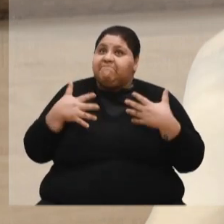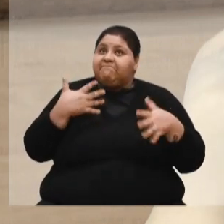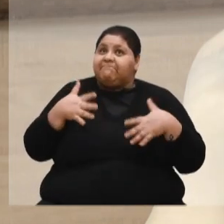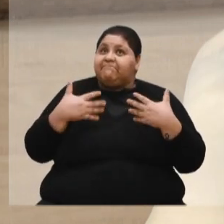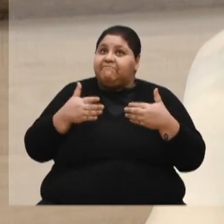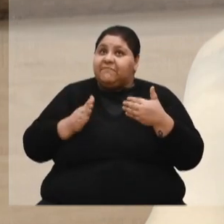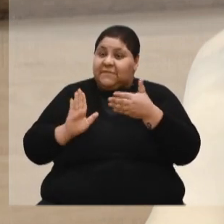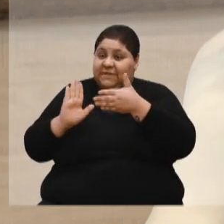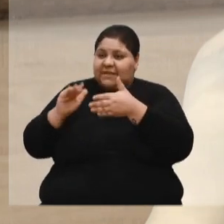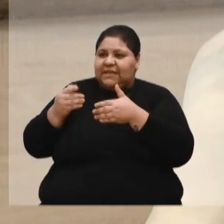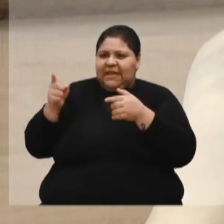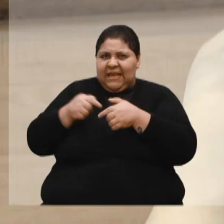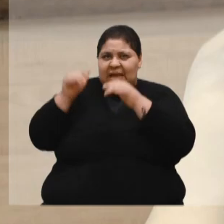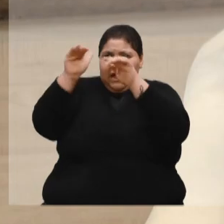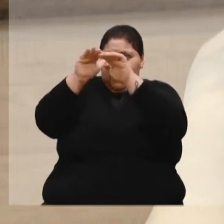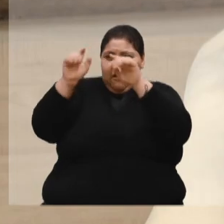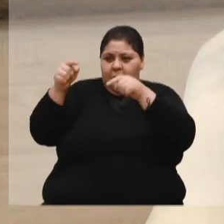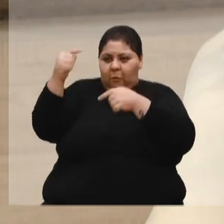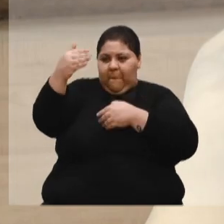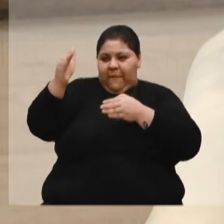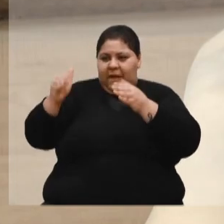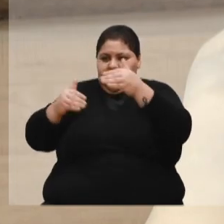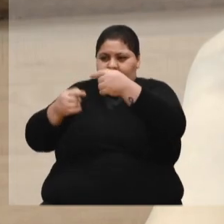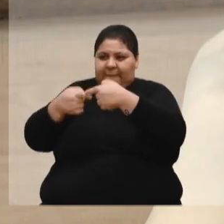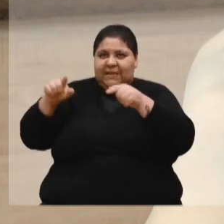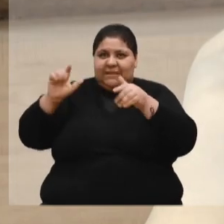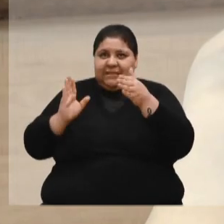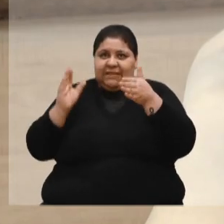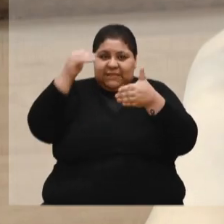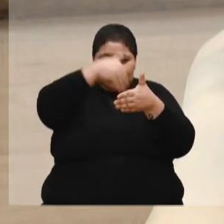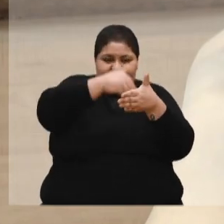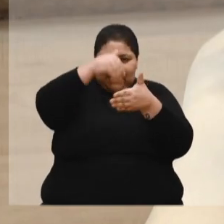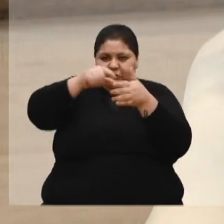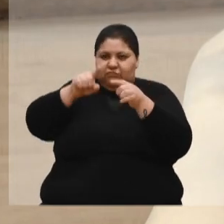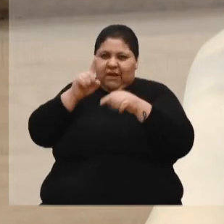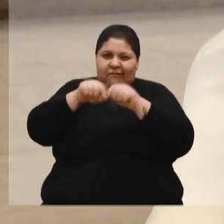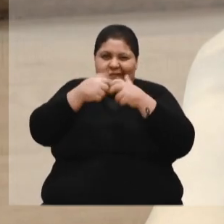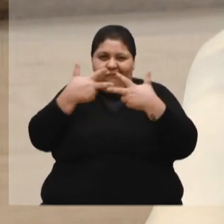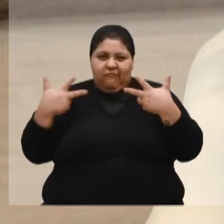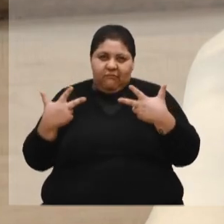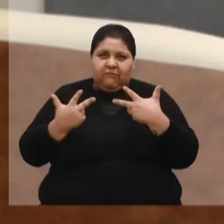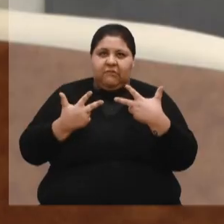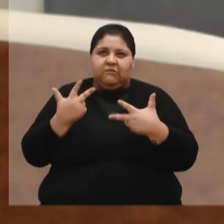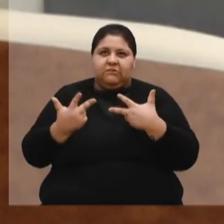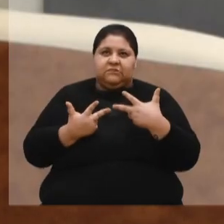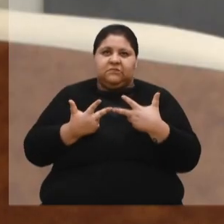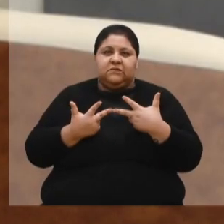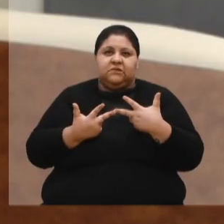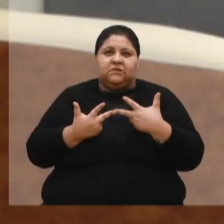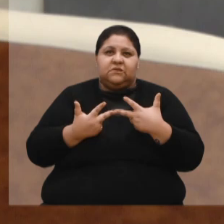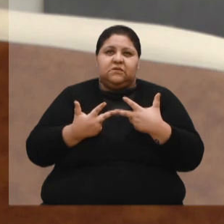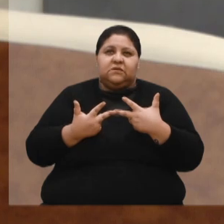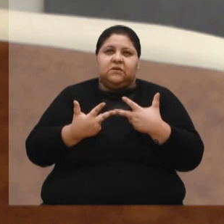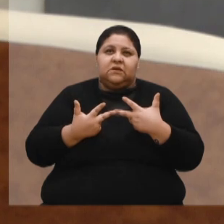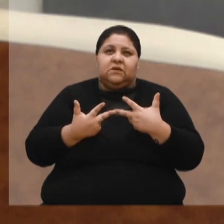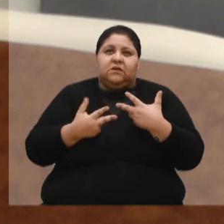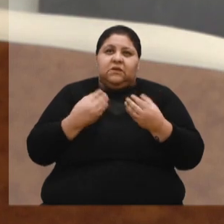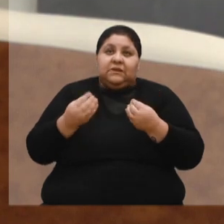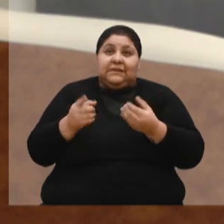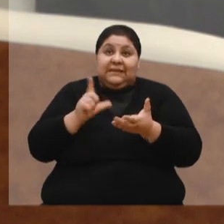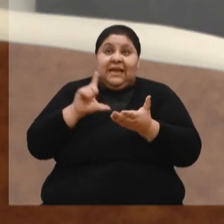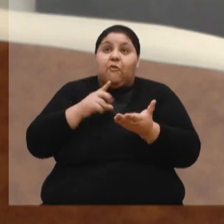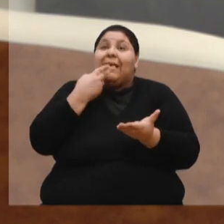que está dentro, é uma caixa, mas dentro dela tem elementos, alguns elementos. Entre esses elementos,